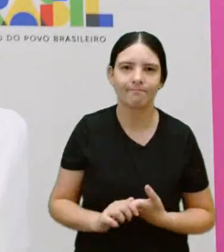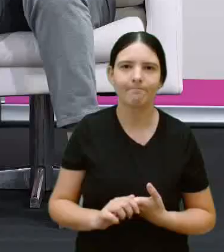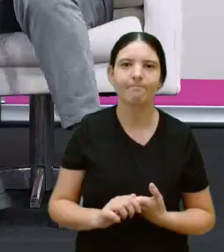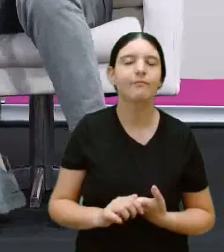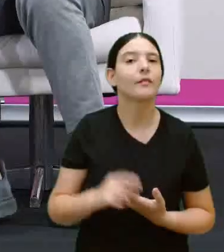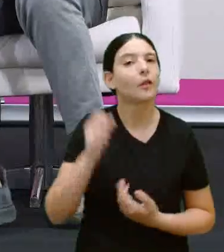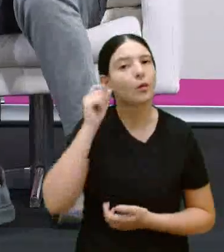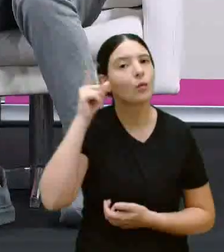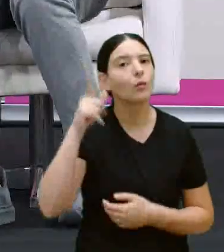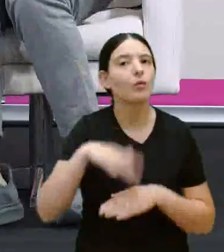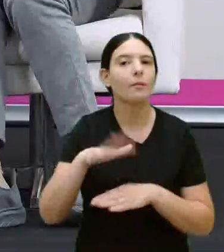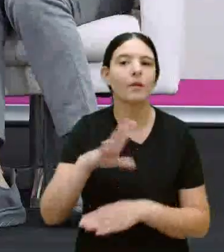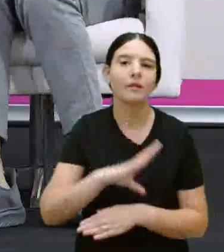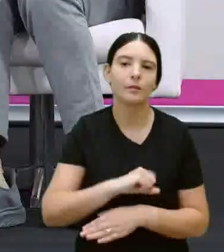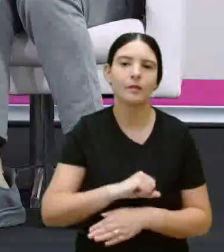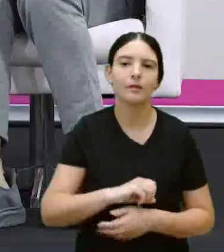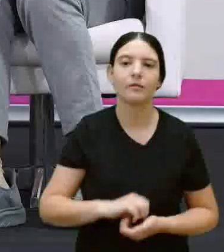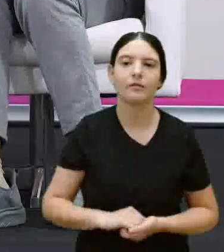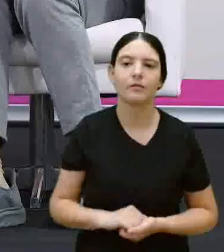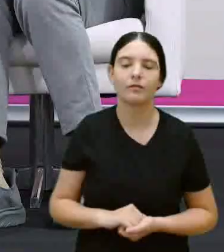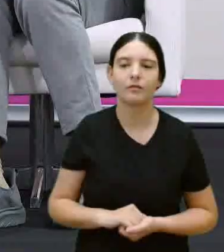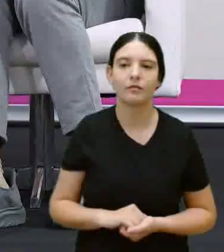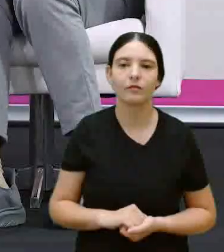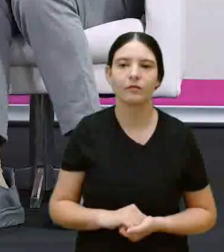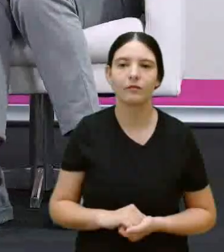Ele se ajeita na cadeira. Foi bem?